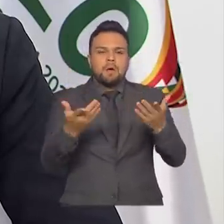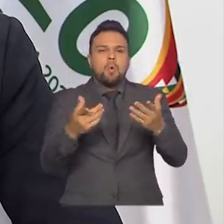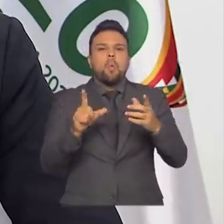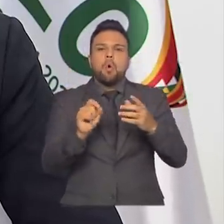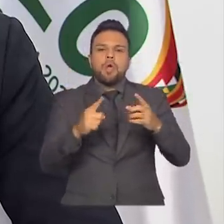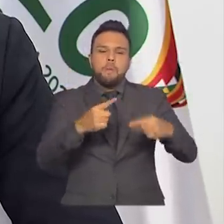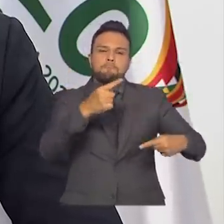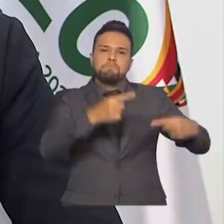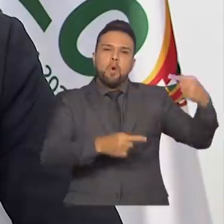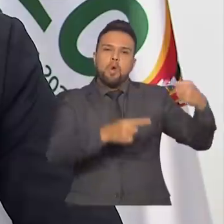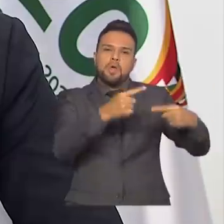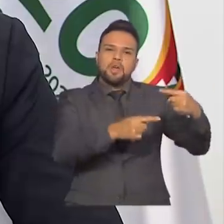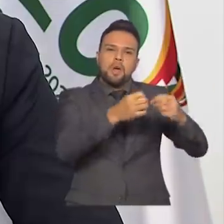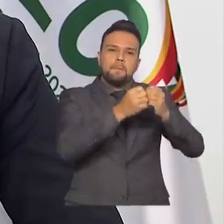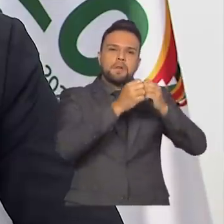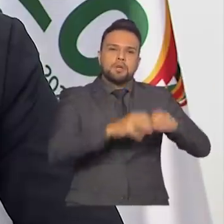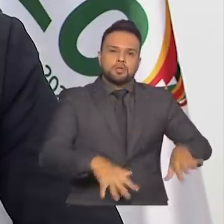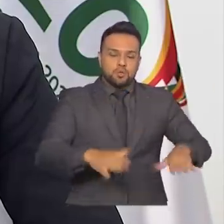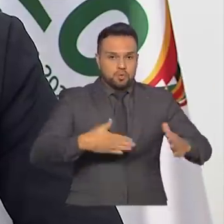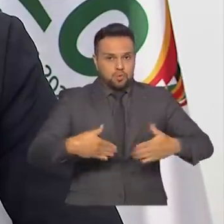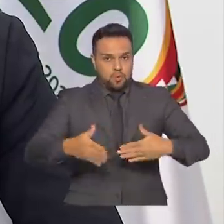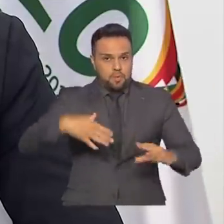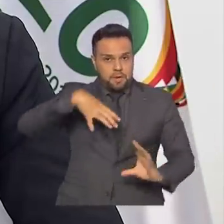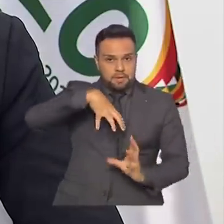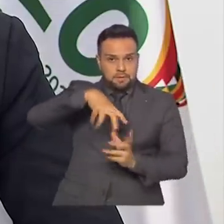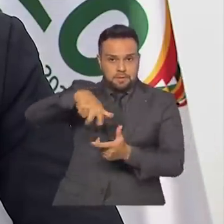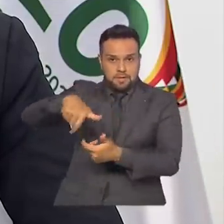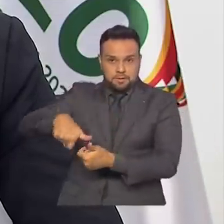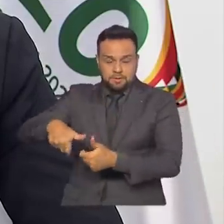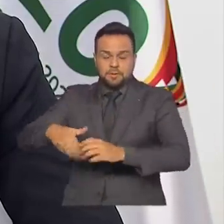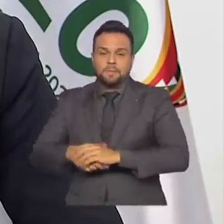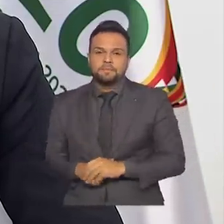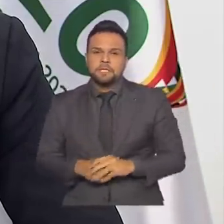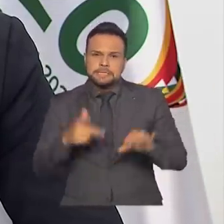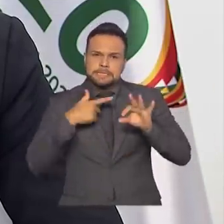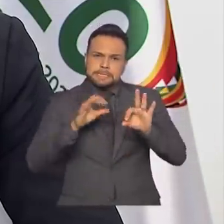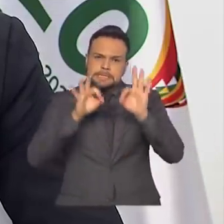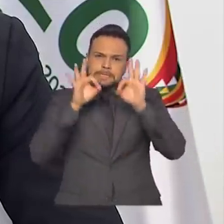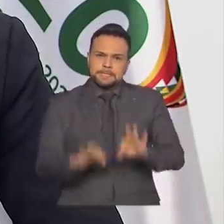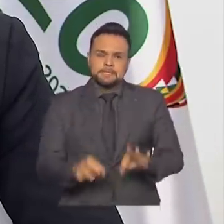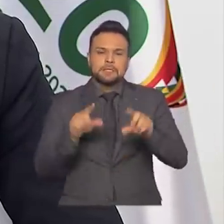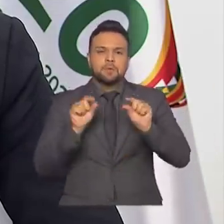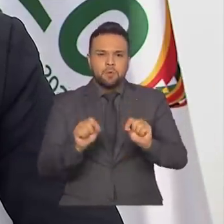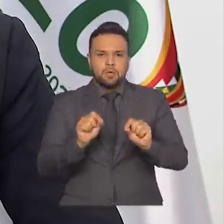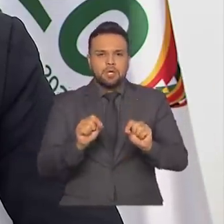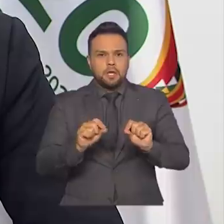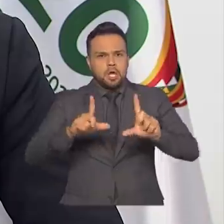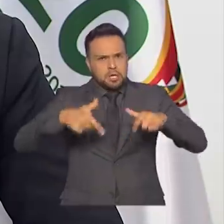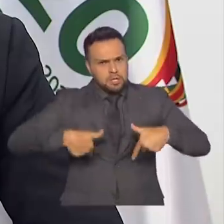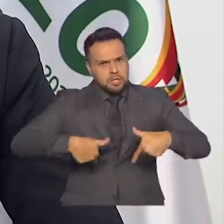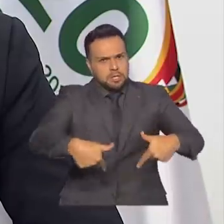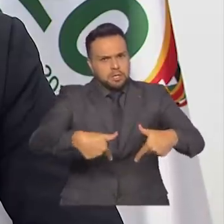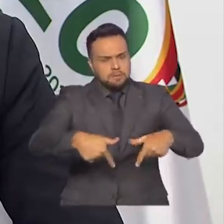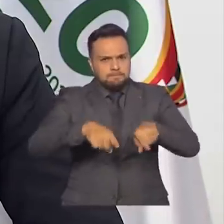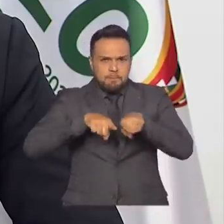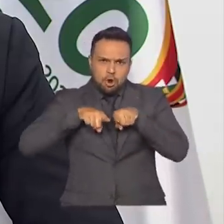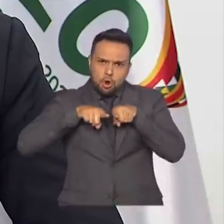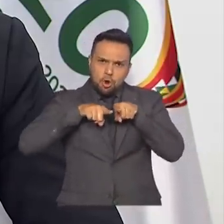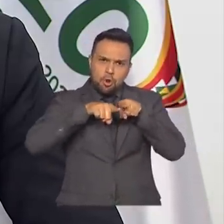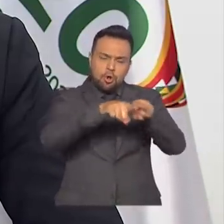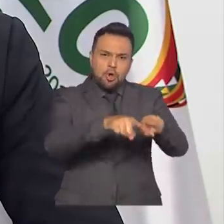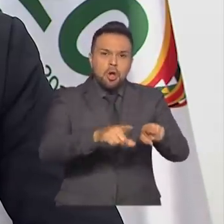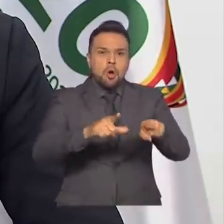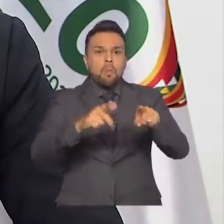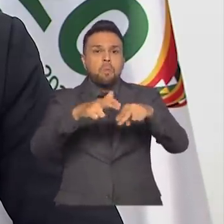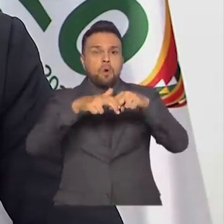distorçam o comércio internacional. Tenho certeza de que nossa atitude coordenada frente aos desafios